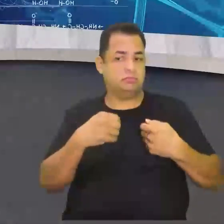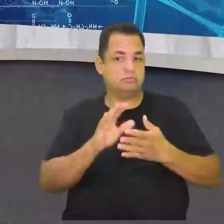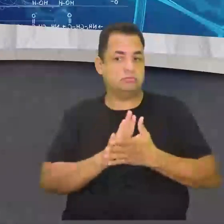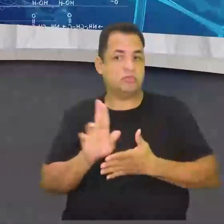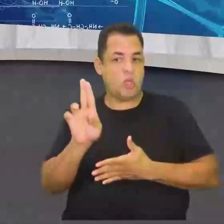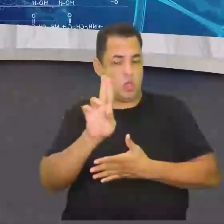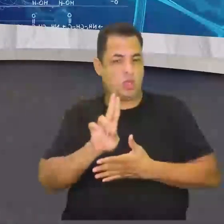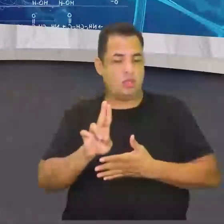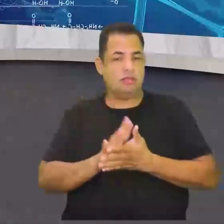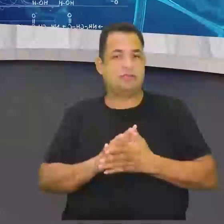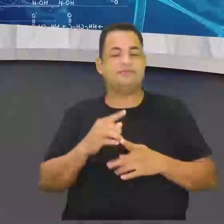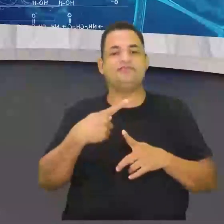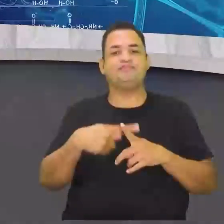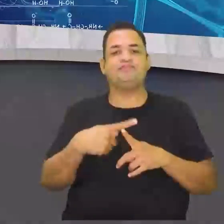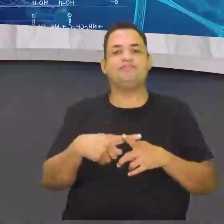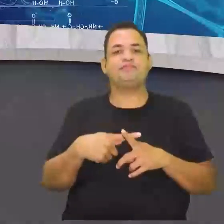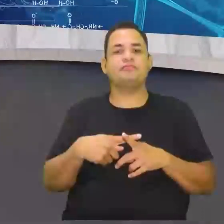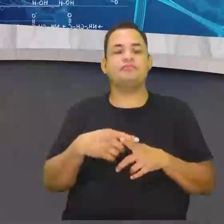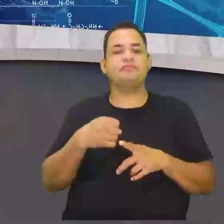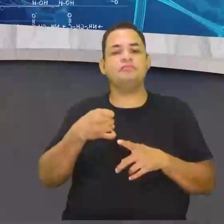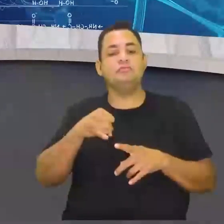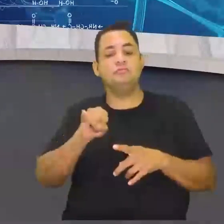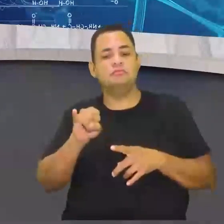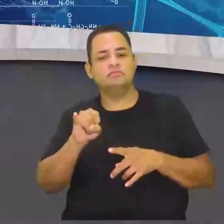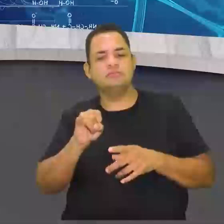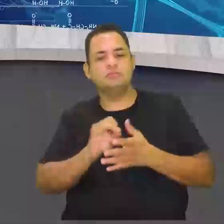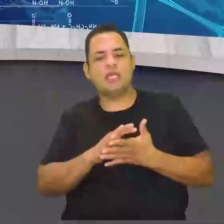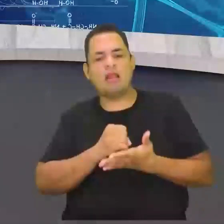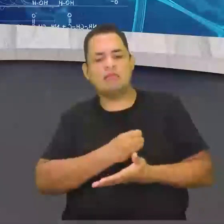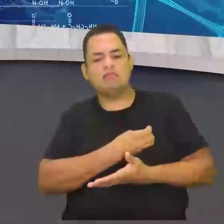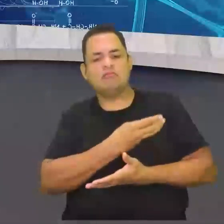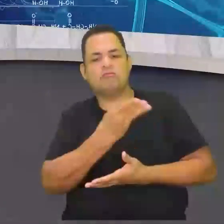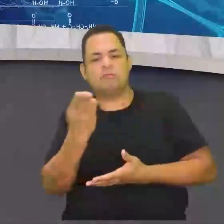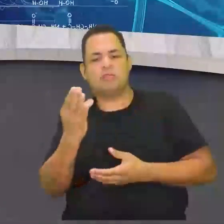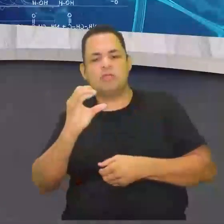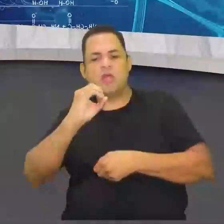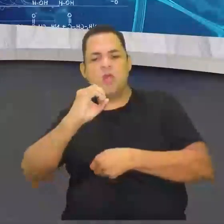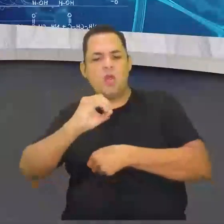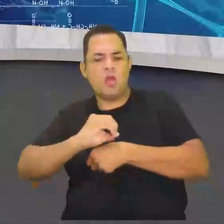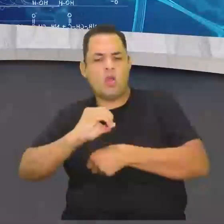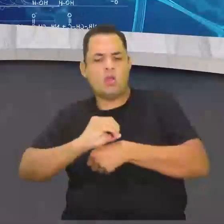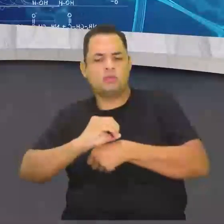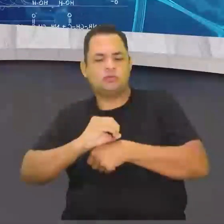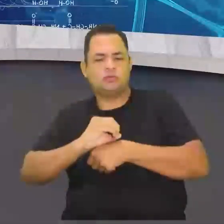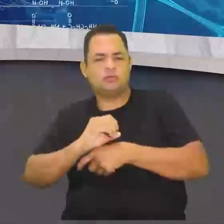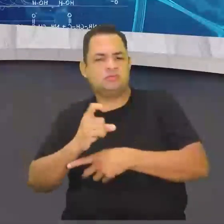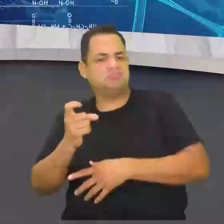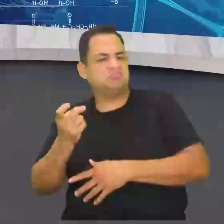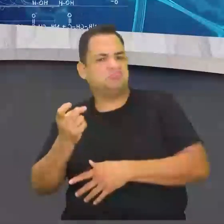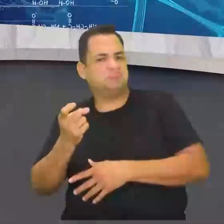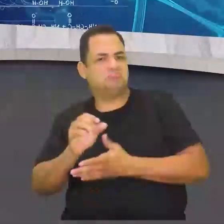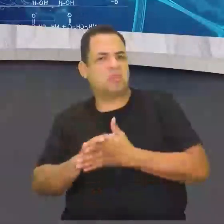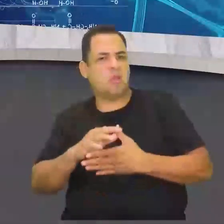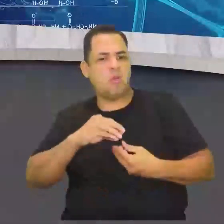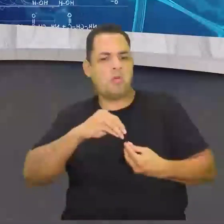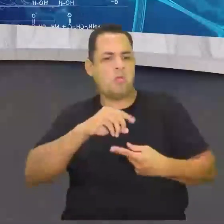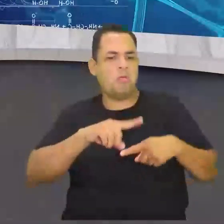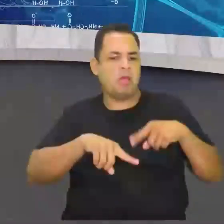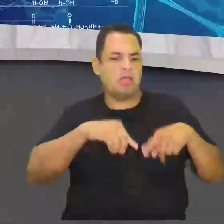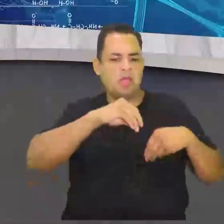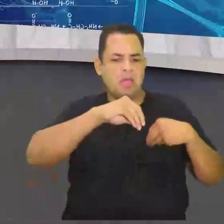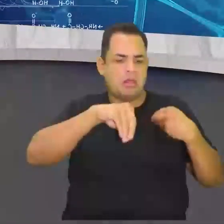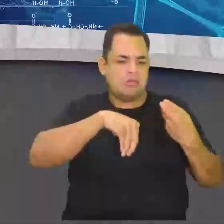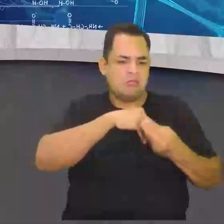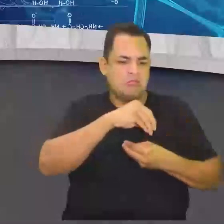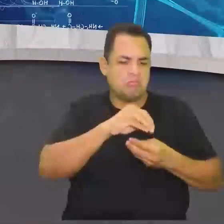equação. Até porque, se eu tenho uma quantidade de oxigênio X como reagente, eu vou ter que